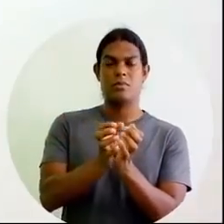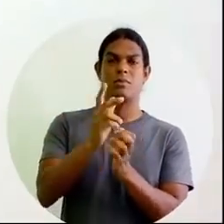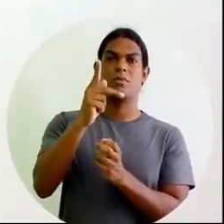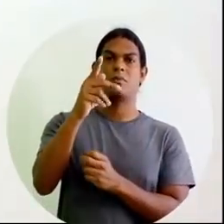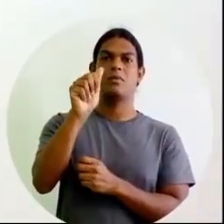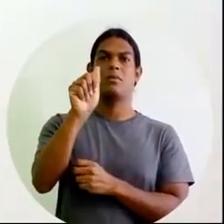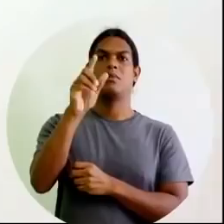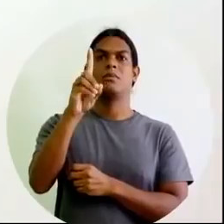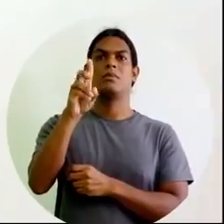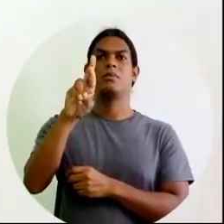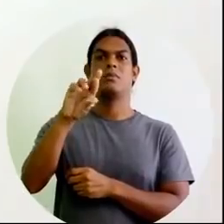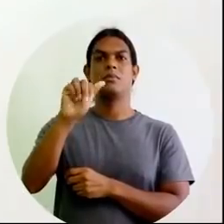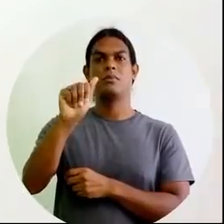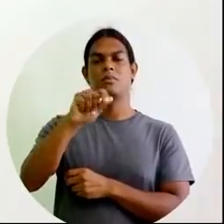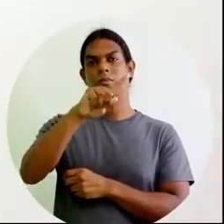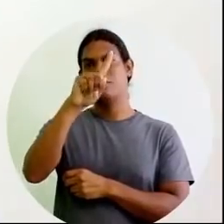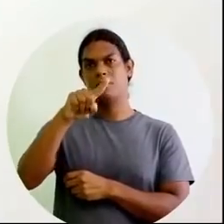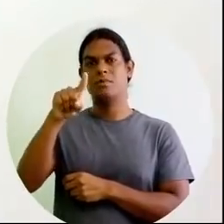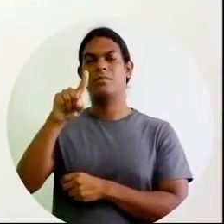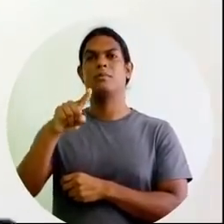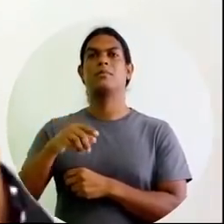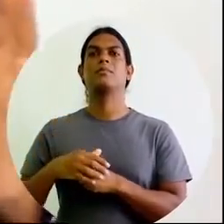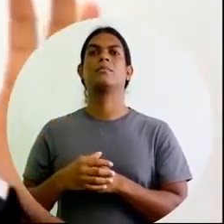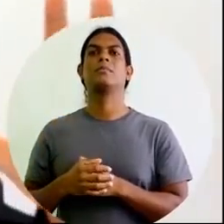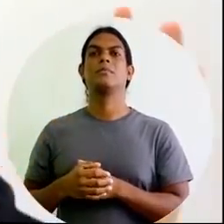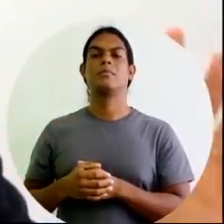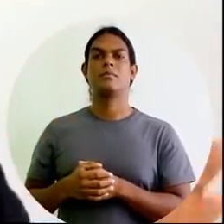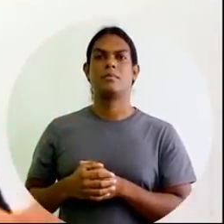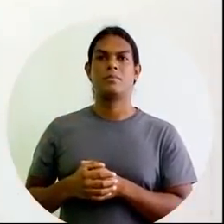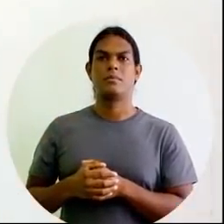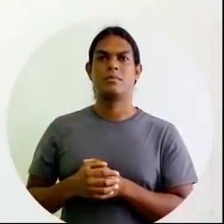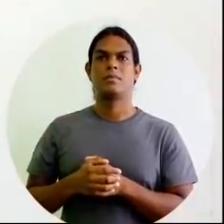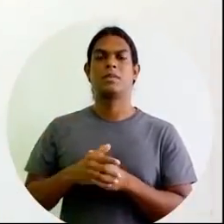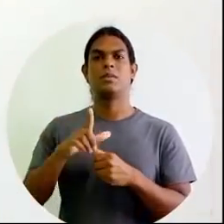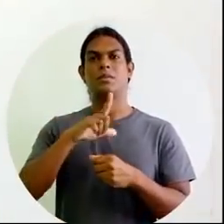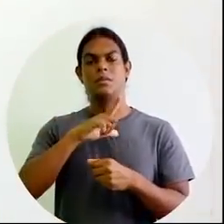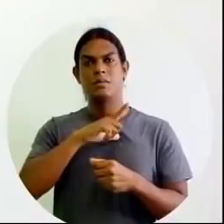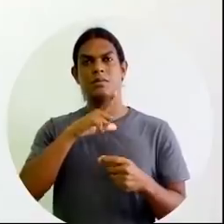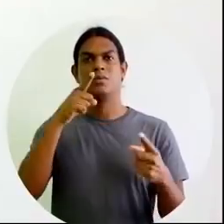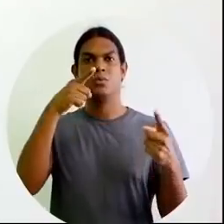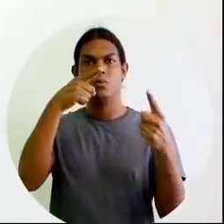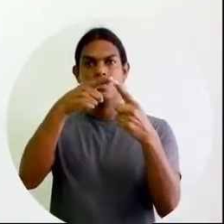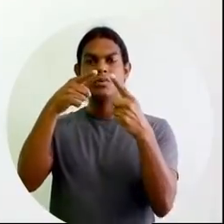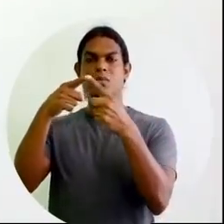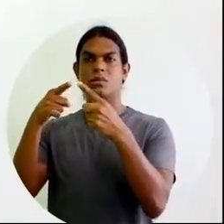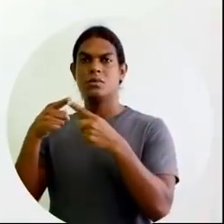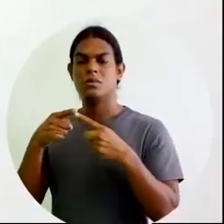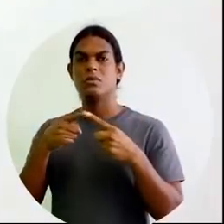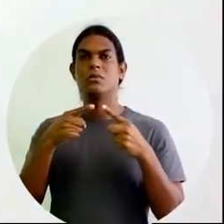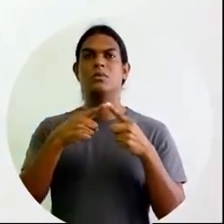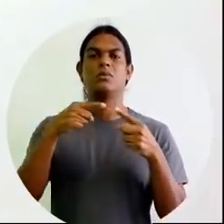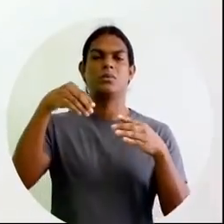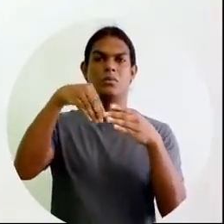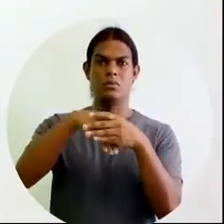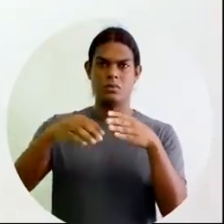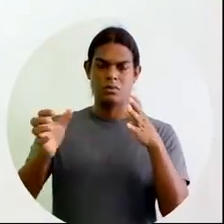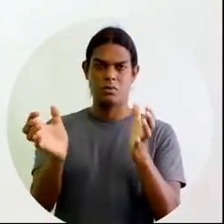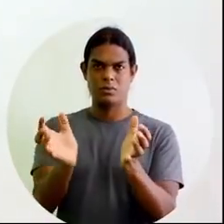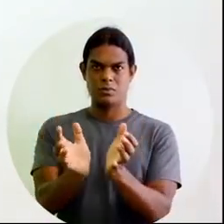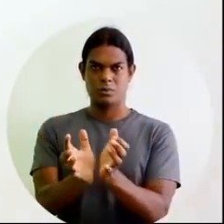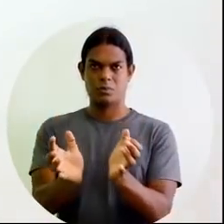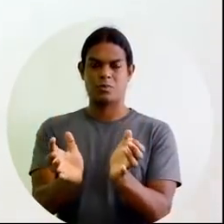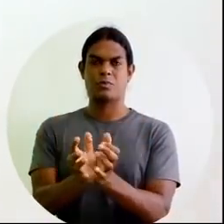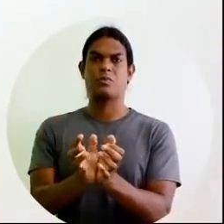as normas de padrão, né, que vai limitar certos acordos dentro da organização, no qual o